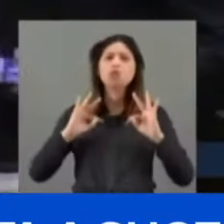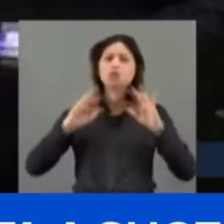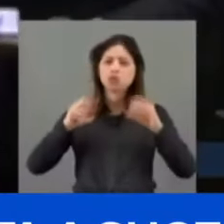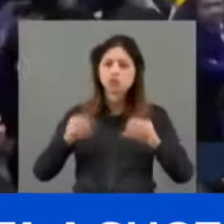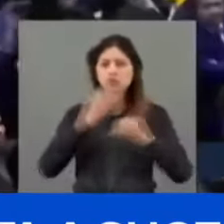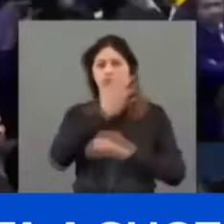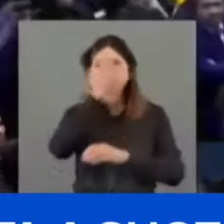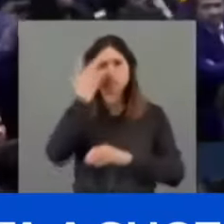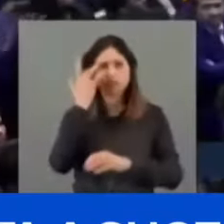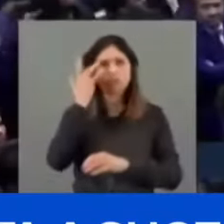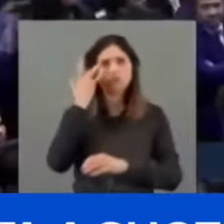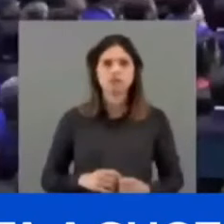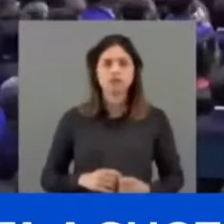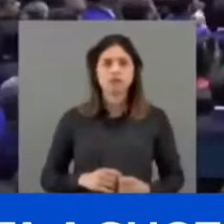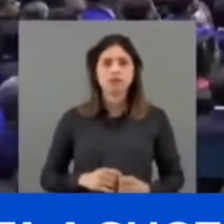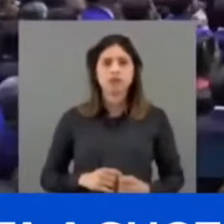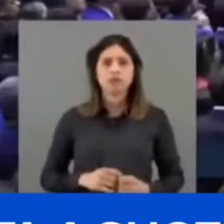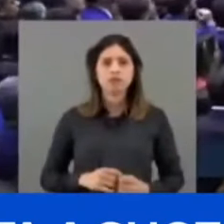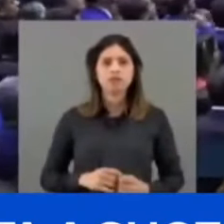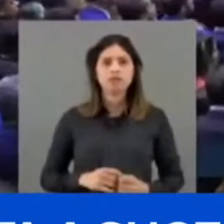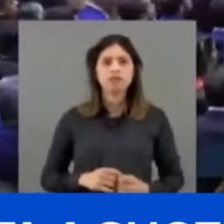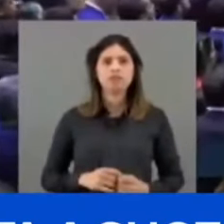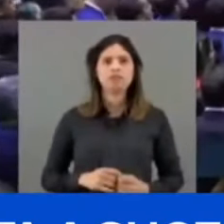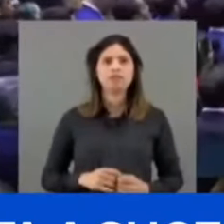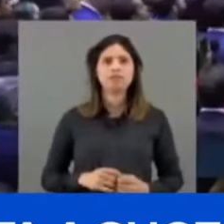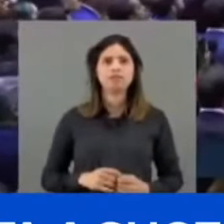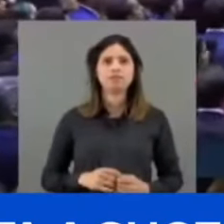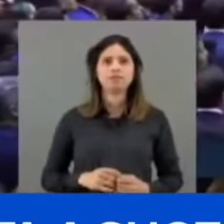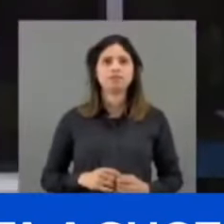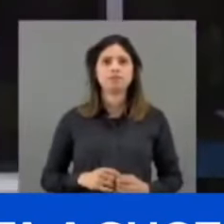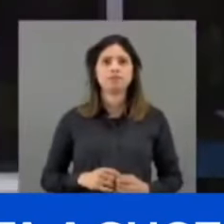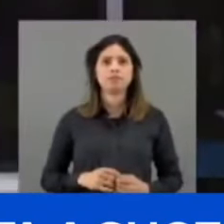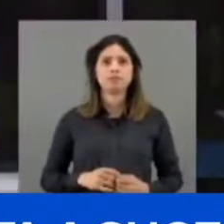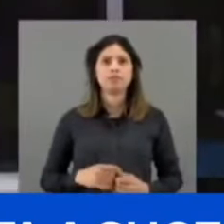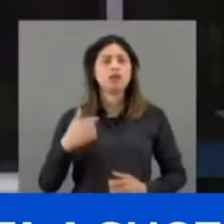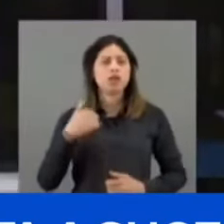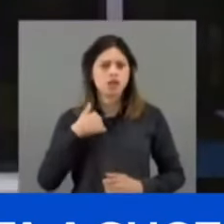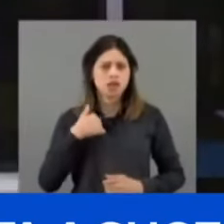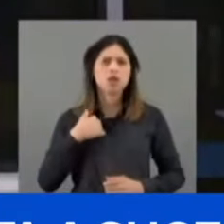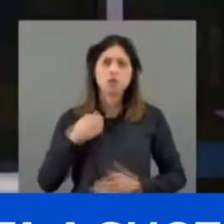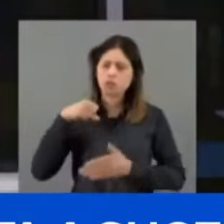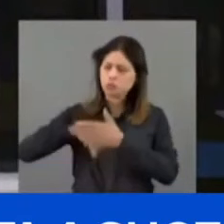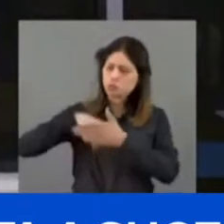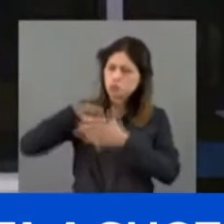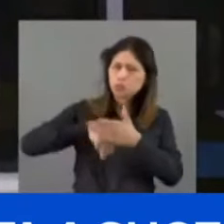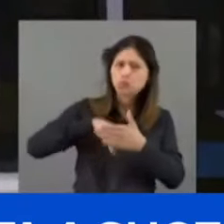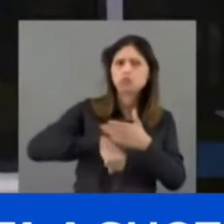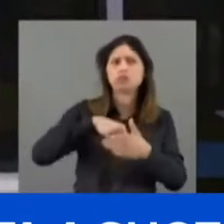Lula. E para ele se eleger um cargo majoritário em 2026, né, como é o cargo de